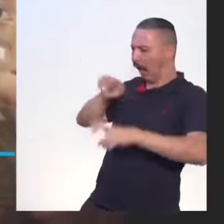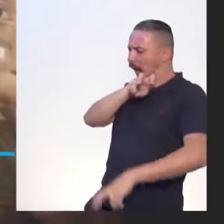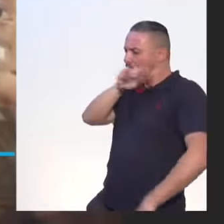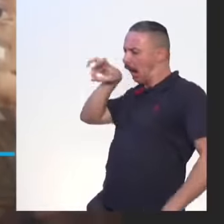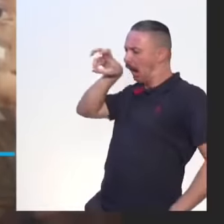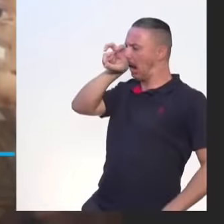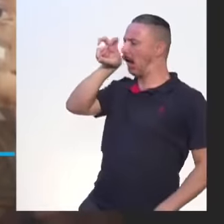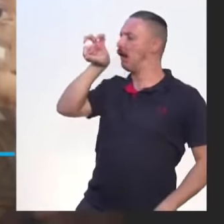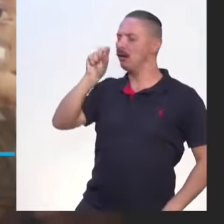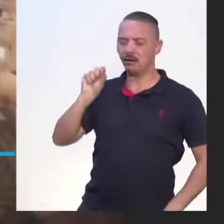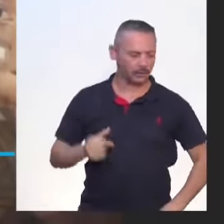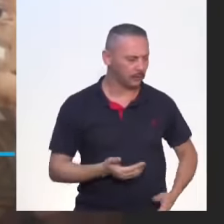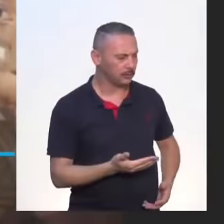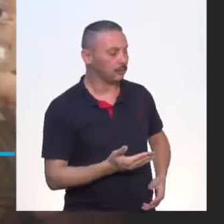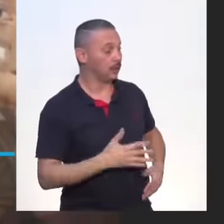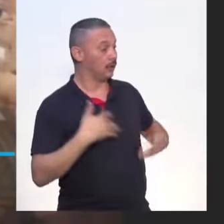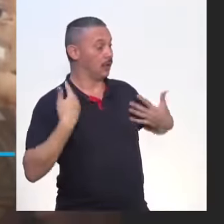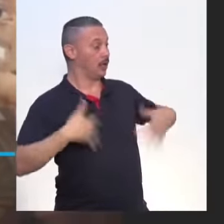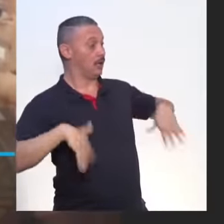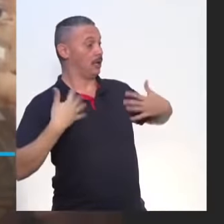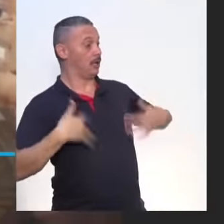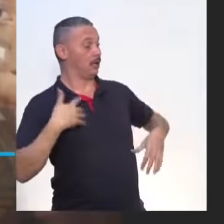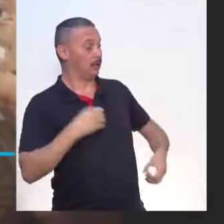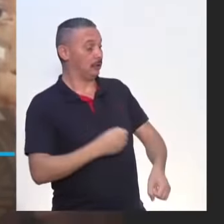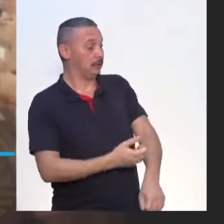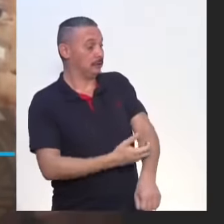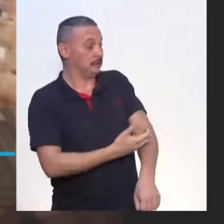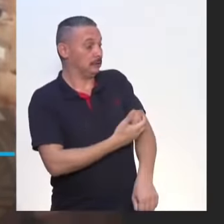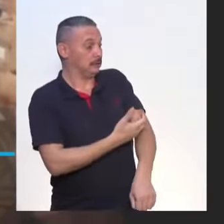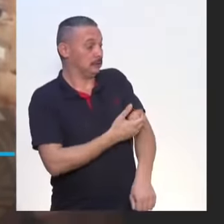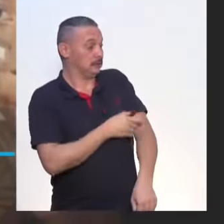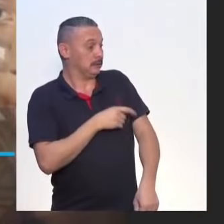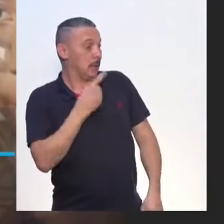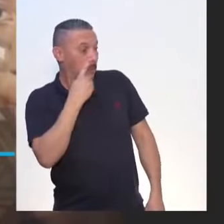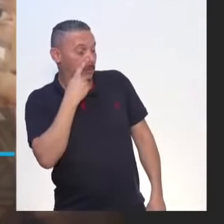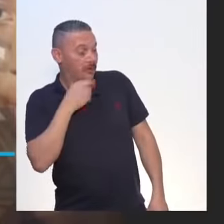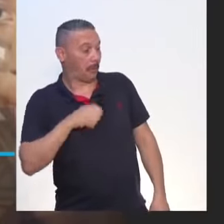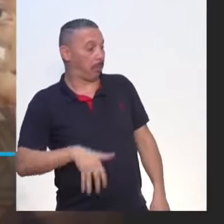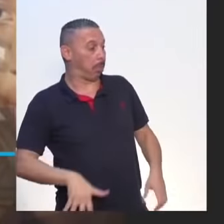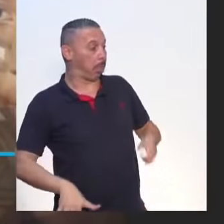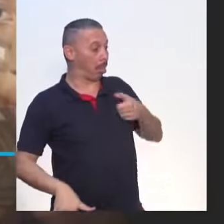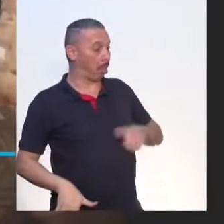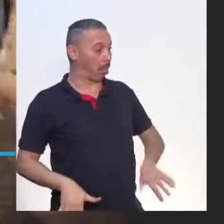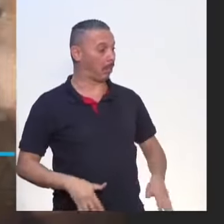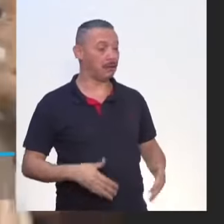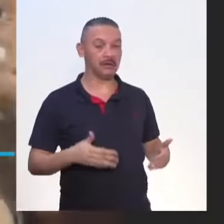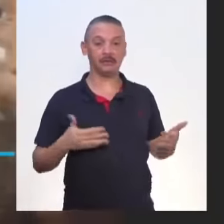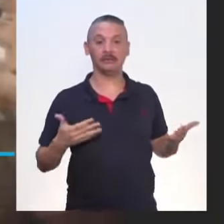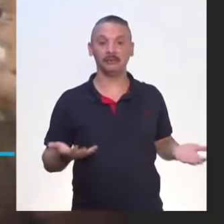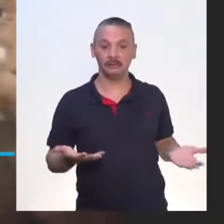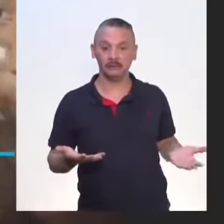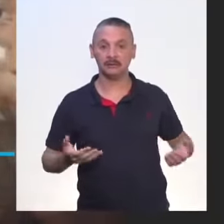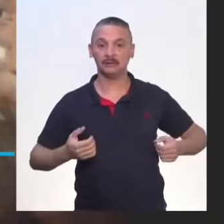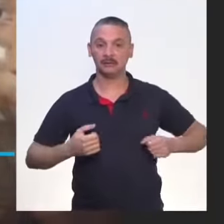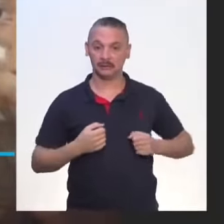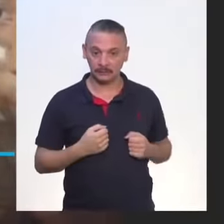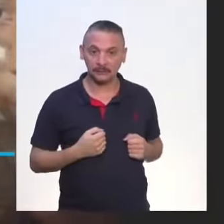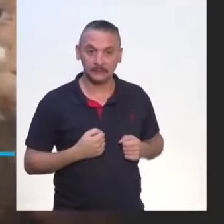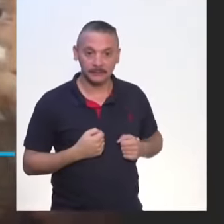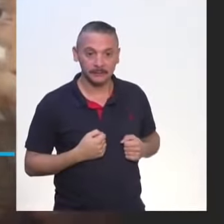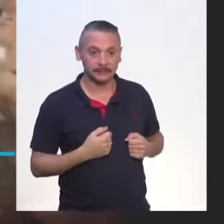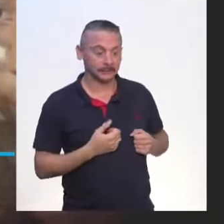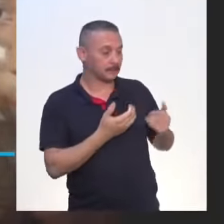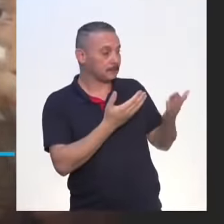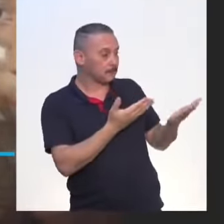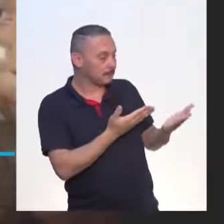e o Caru Taru ficou tão arrepiado que ele até mijou na roupa. Ah, se ele tivesse roupa, teria mijado na roupa.